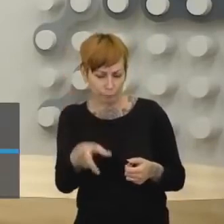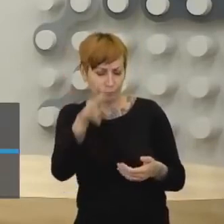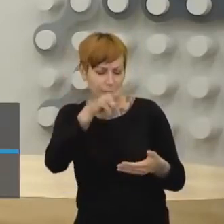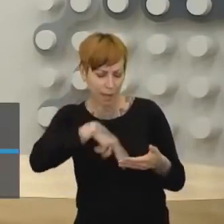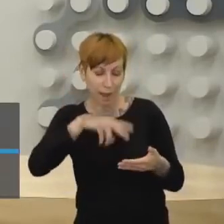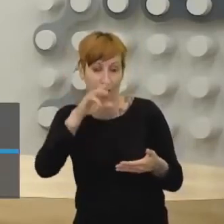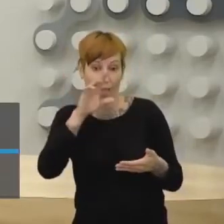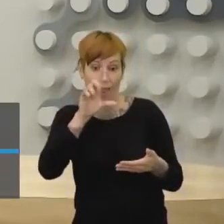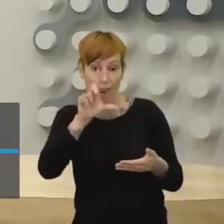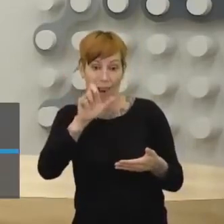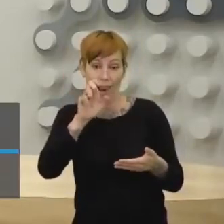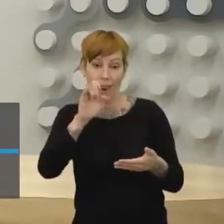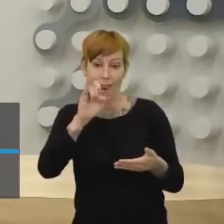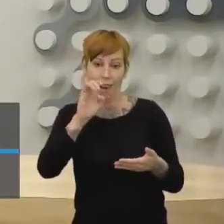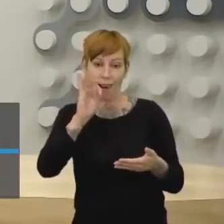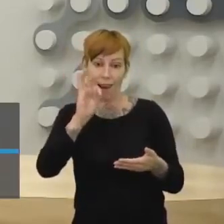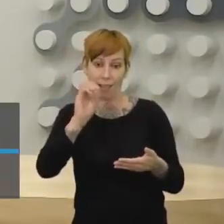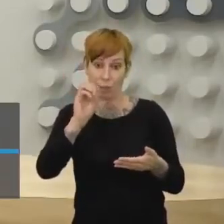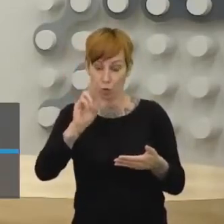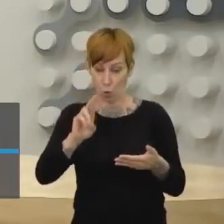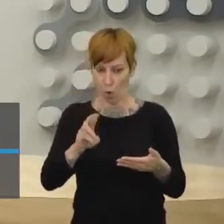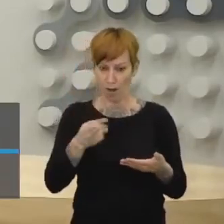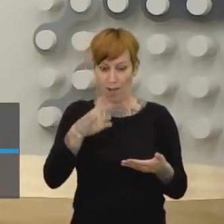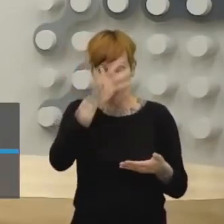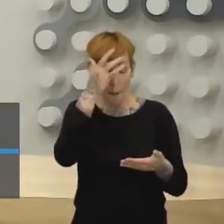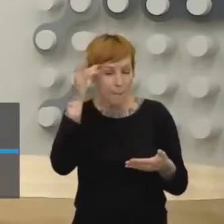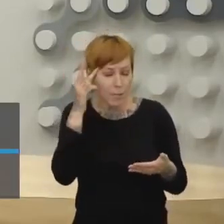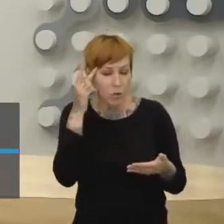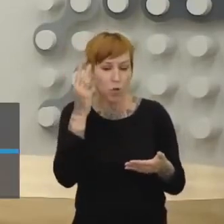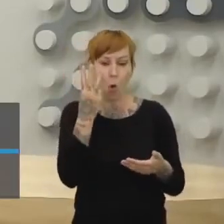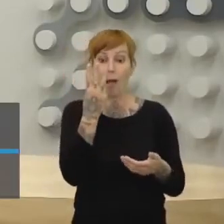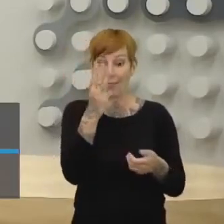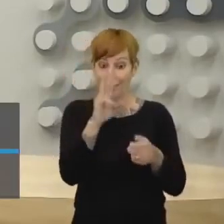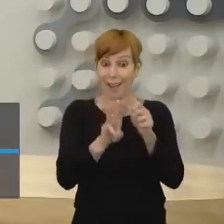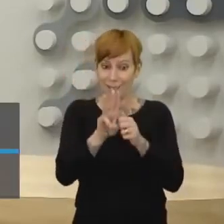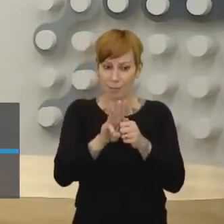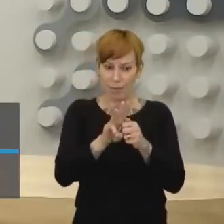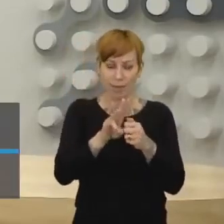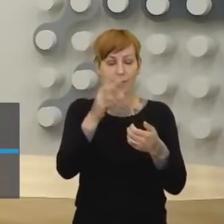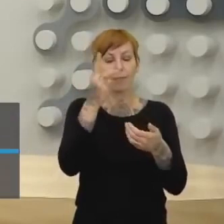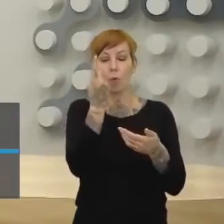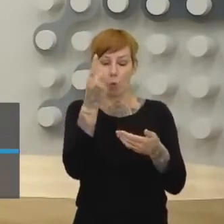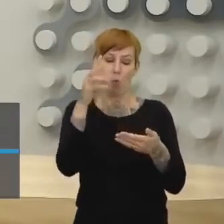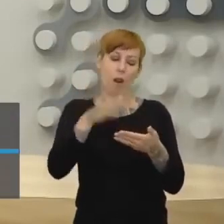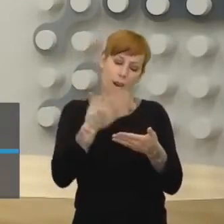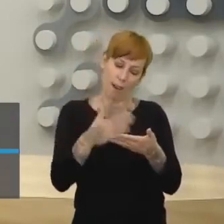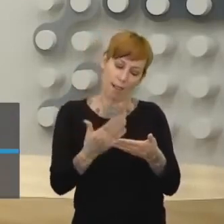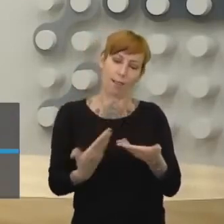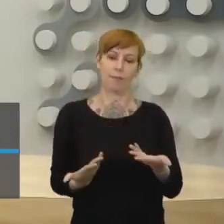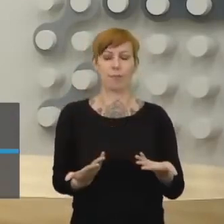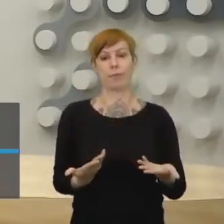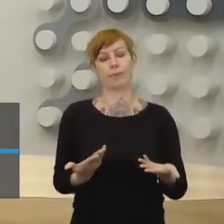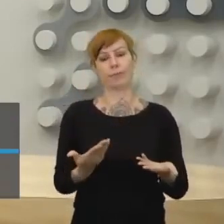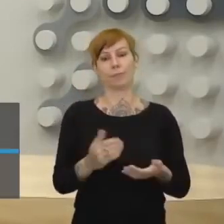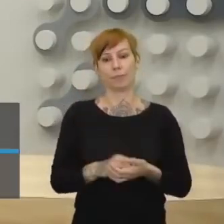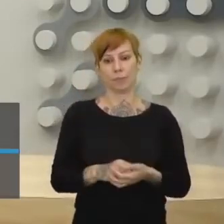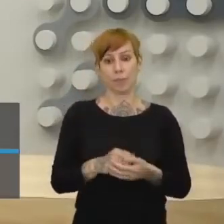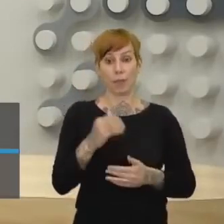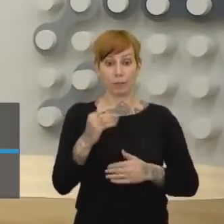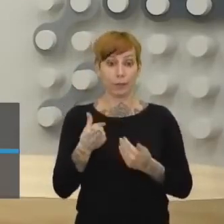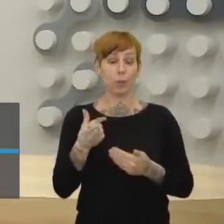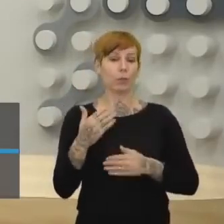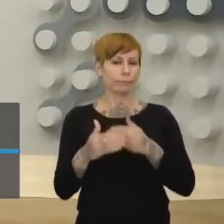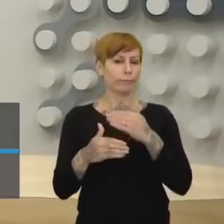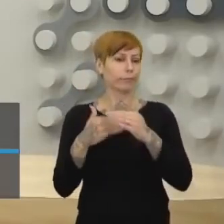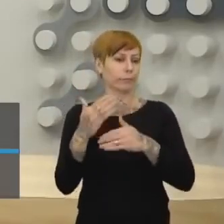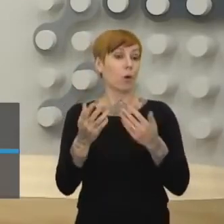qual é a tua relação com a leitura? E depois os professores foram comentando aqui, achei muito interessante, porque à medida que foi avançando, os professores foram avançando